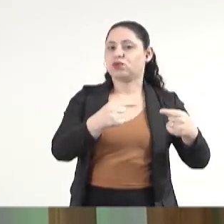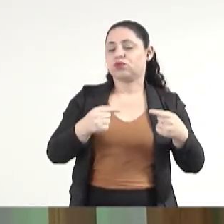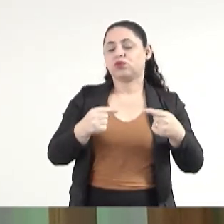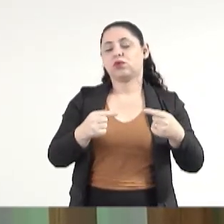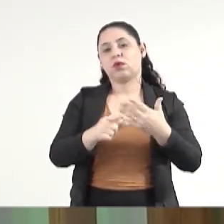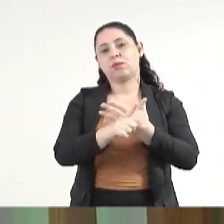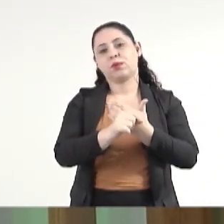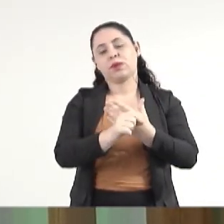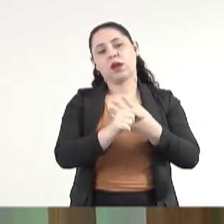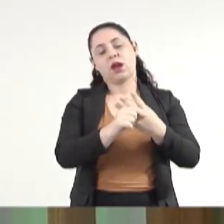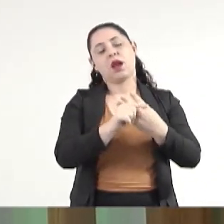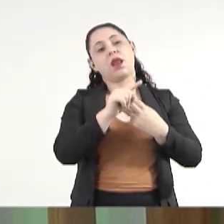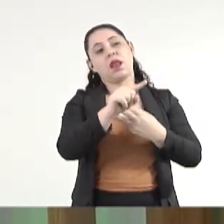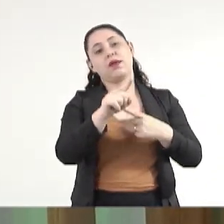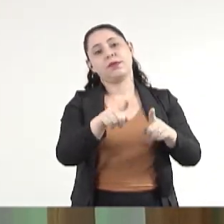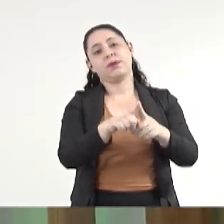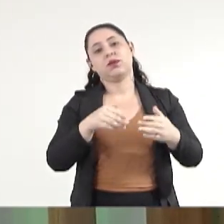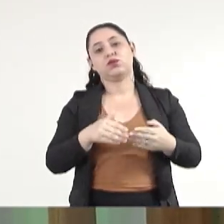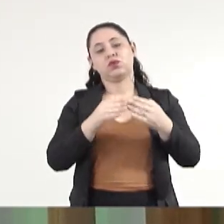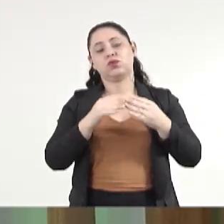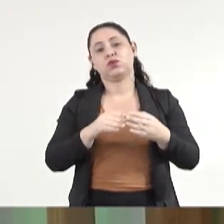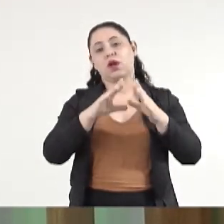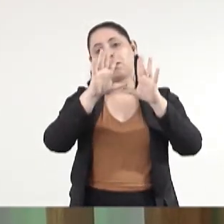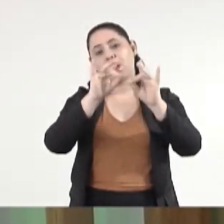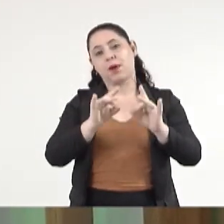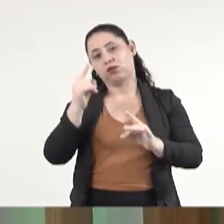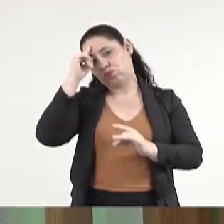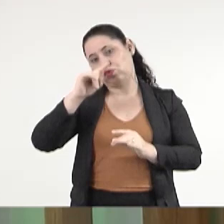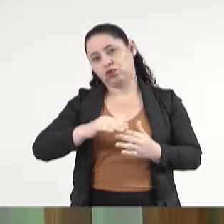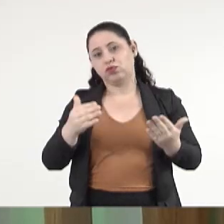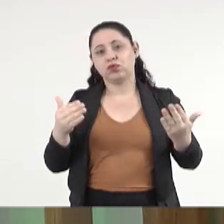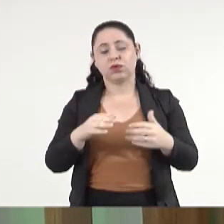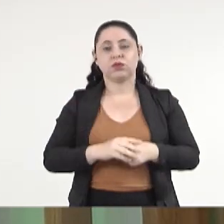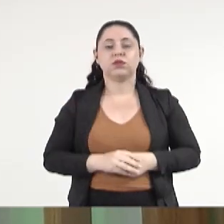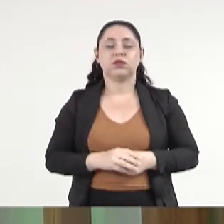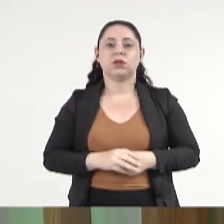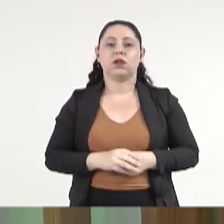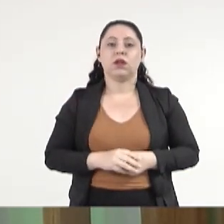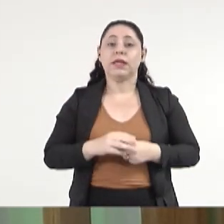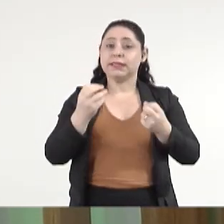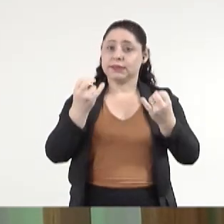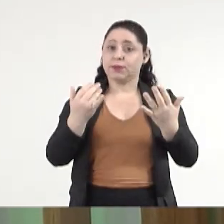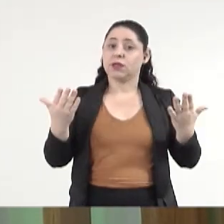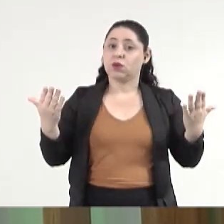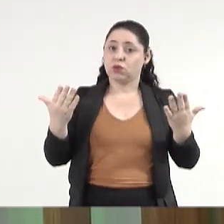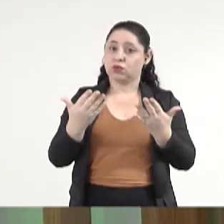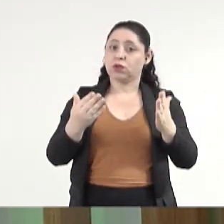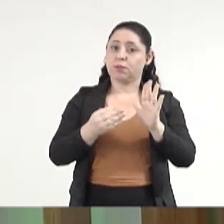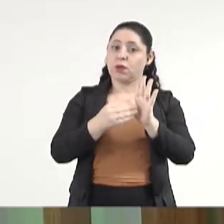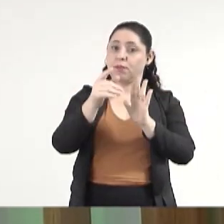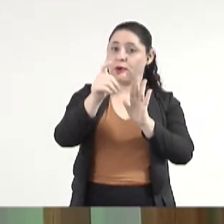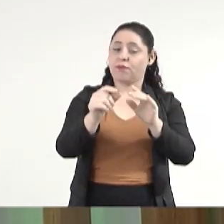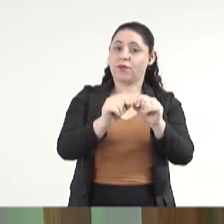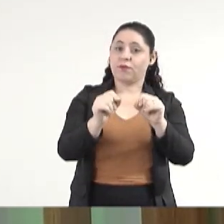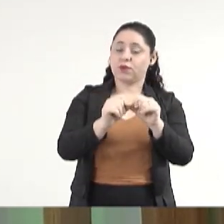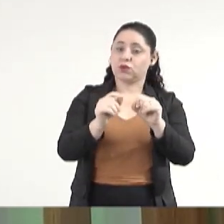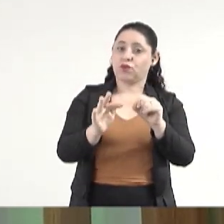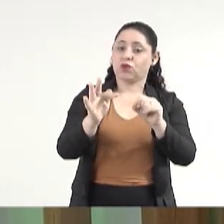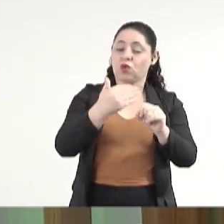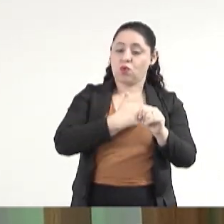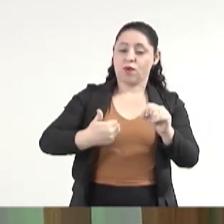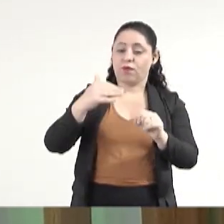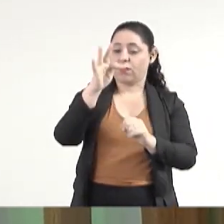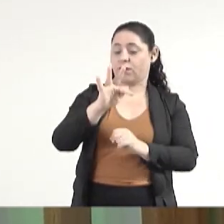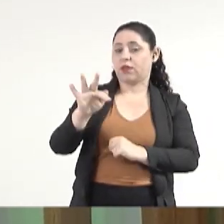com as comunidades tradicionais lá em Corumbá, especificamente no dia de hoje, e que ela acabou de comentar, essa indicação a ser encaminhada